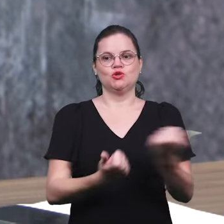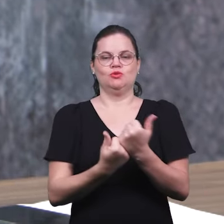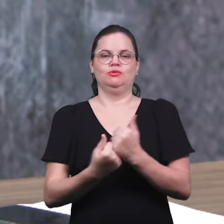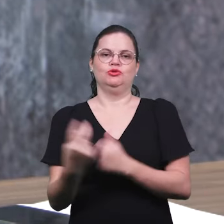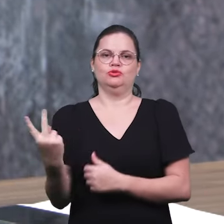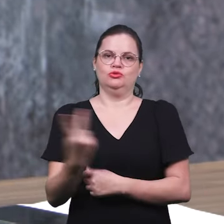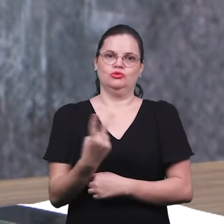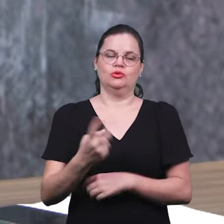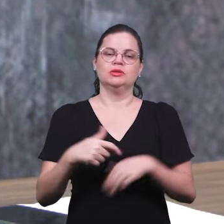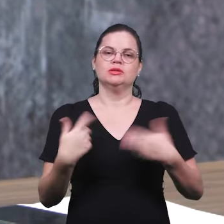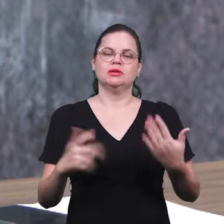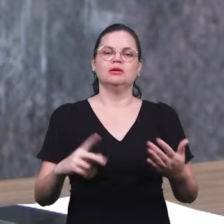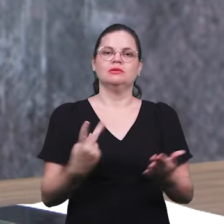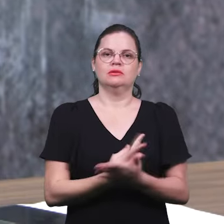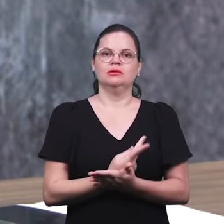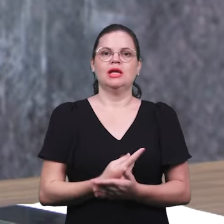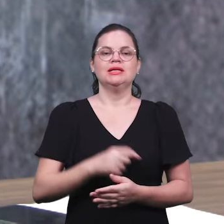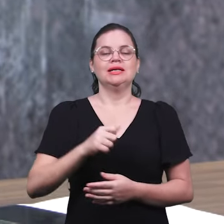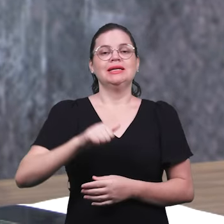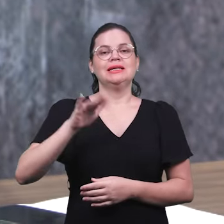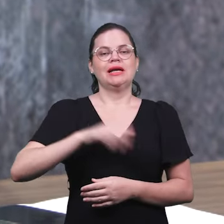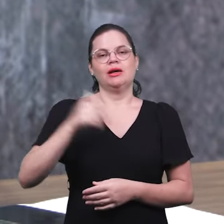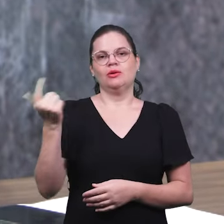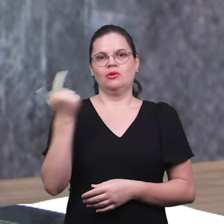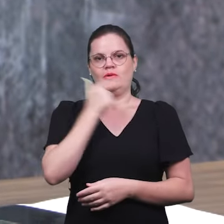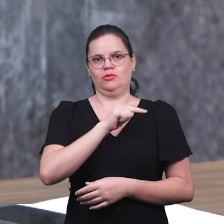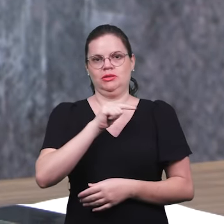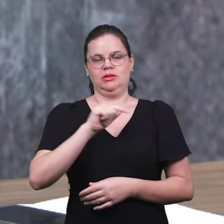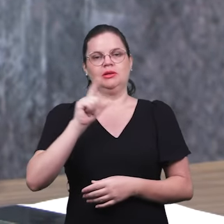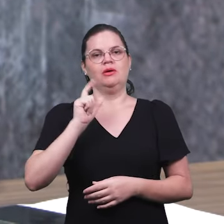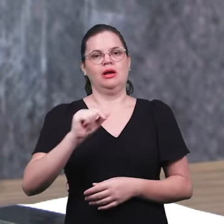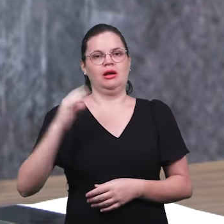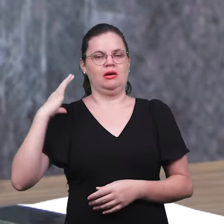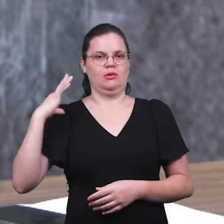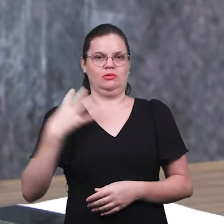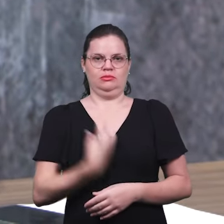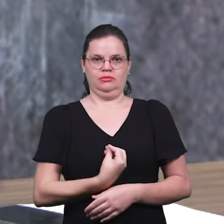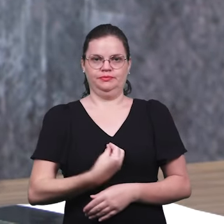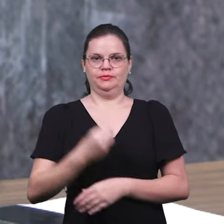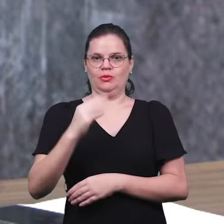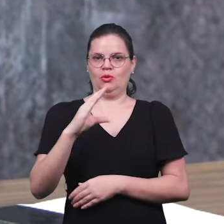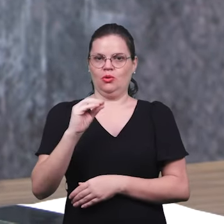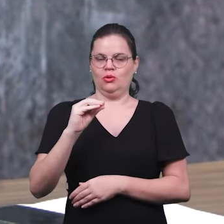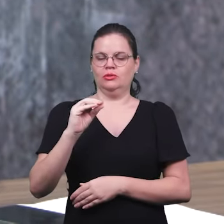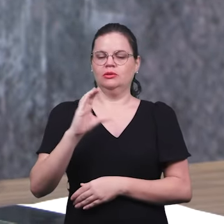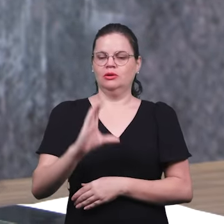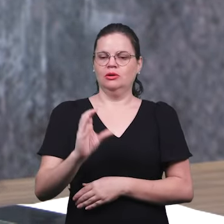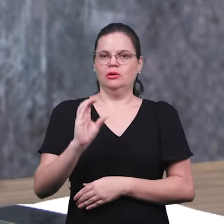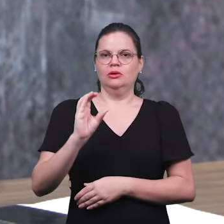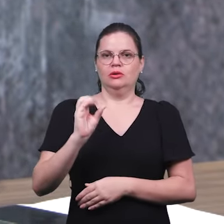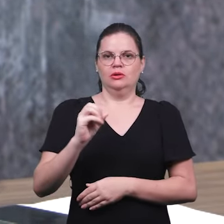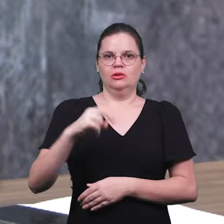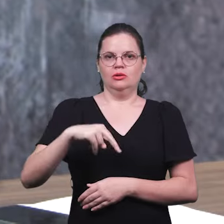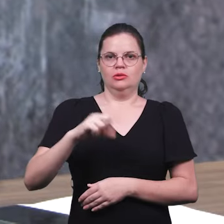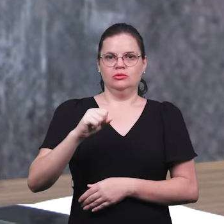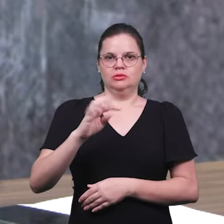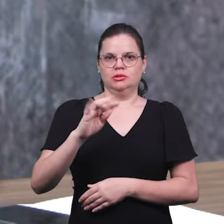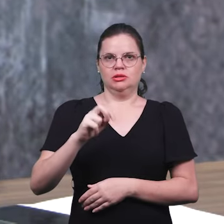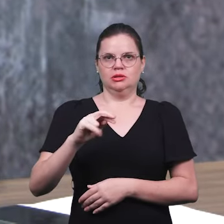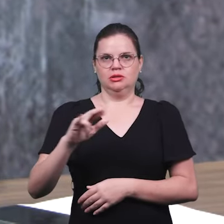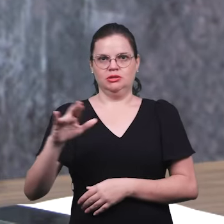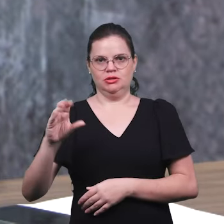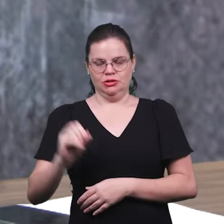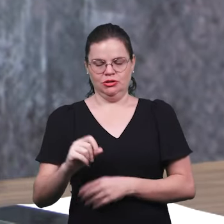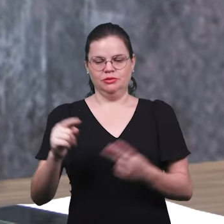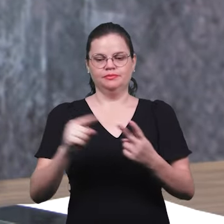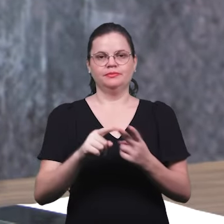Constantino e o Magense. E o nosso pastor Antônio Carlos, ele tem, né, um conhecimento muito interessante sobre isso, sobre